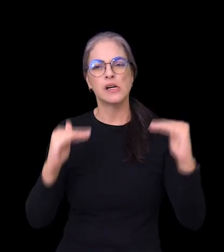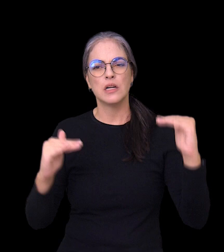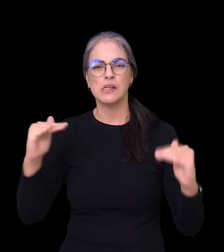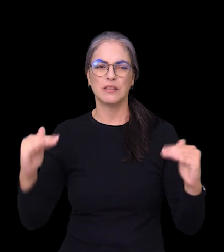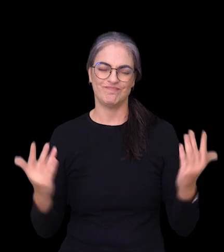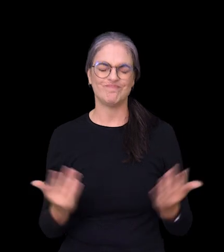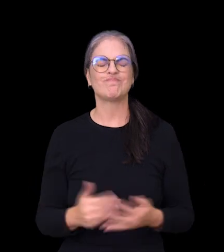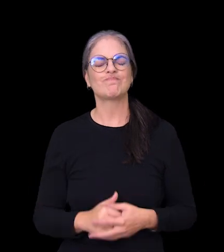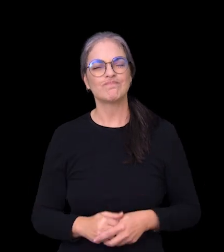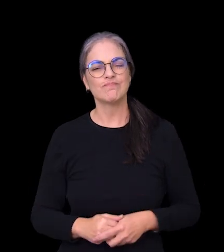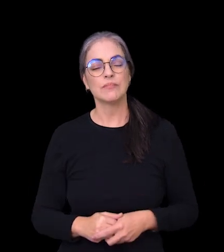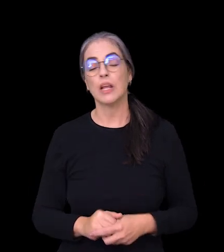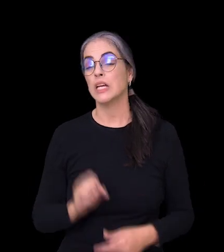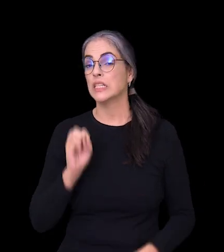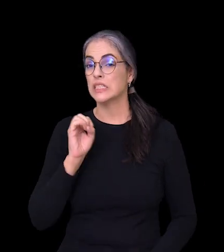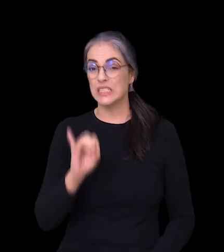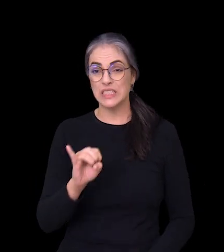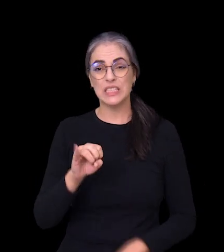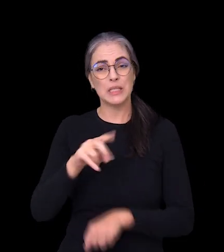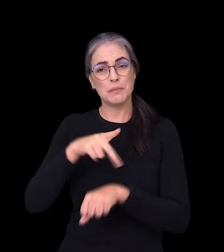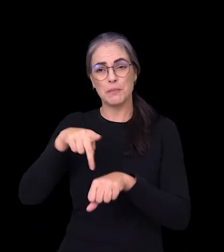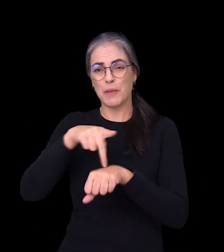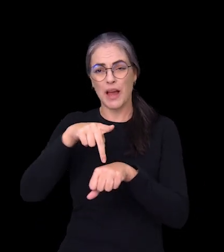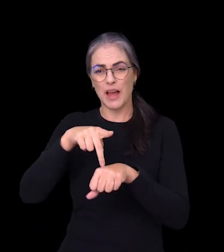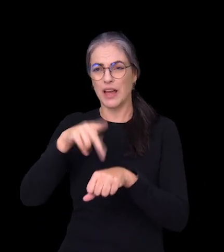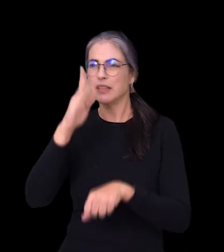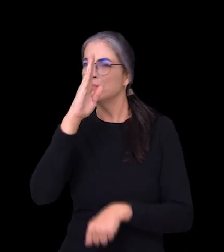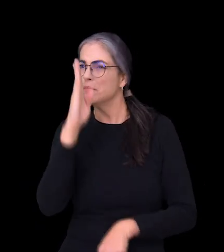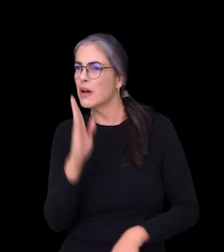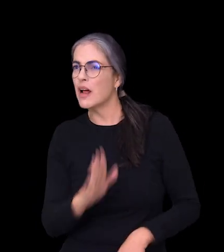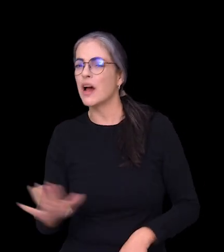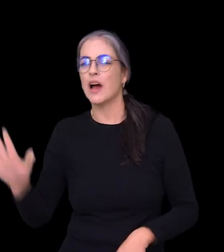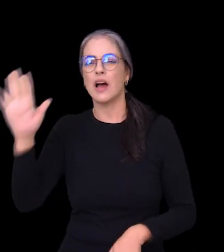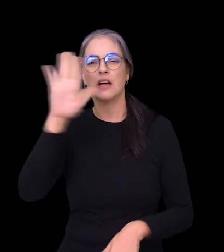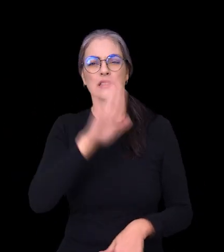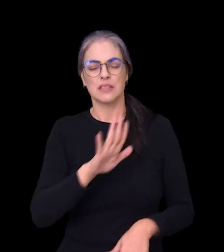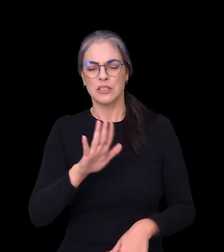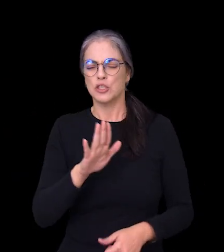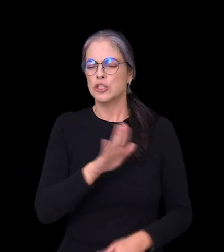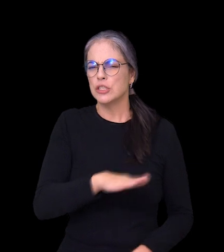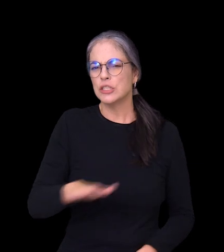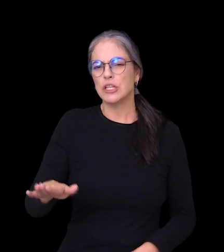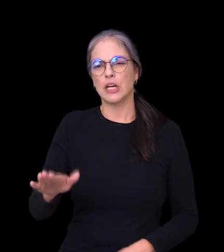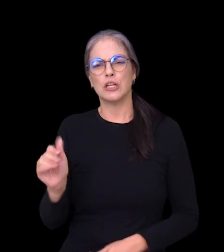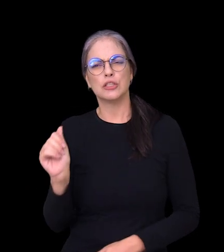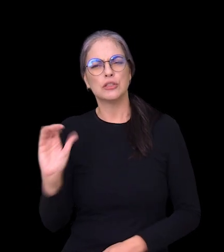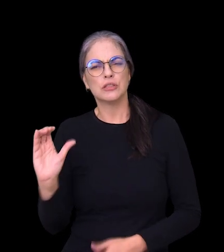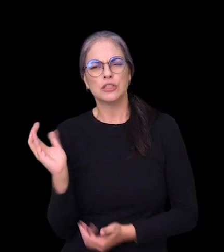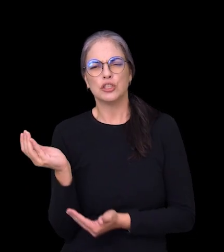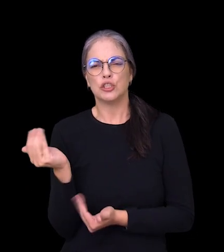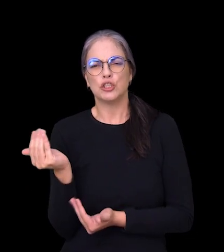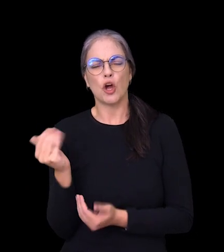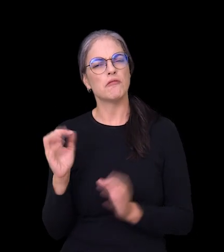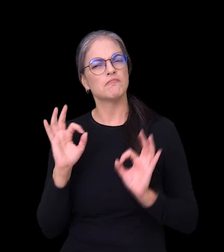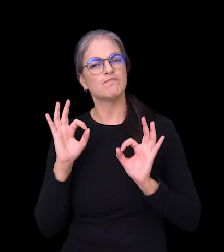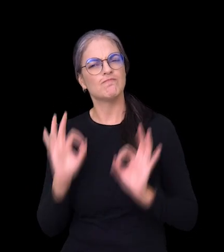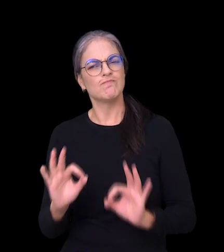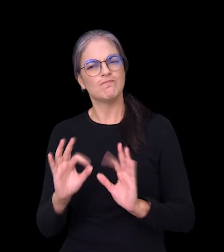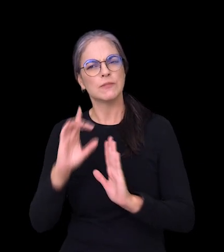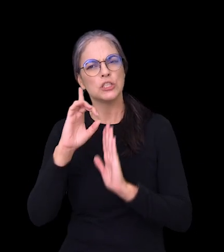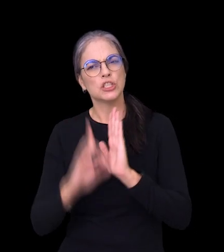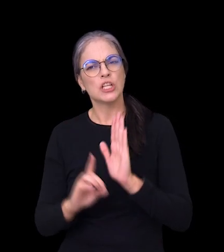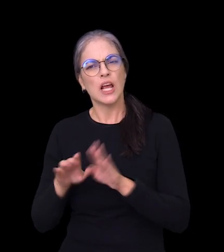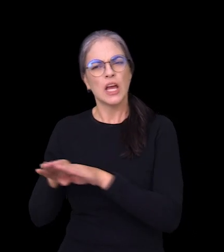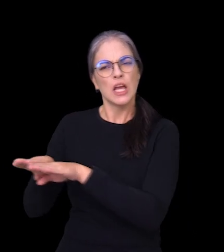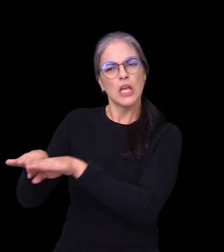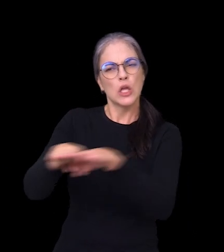gente tivesse um país em que os jovens e as crianças tivessem os direitos garantidos de maneira igualitária, a gente